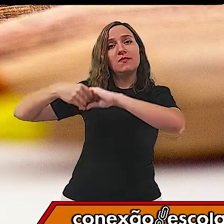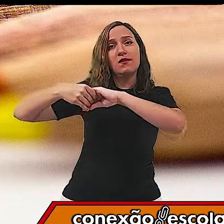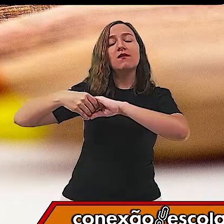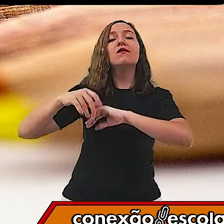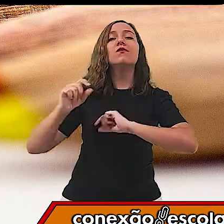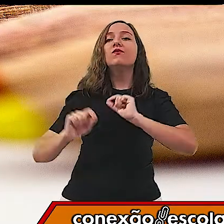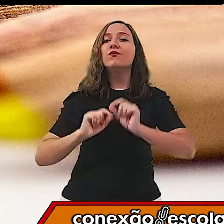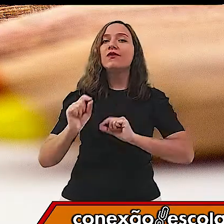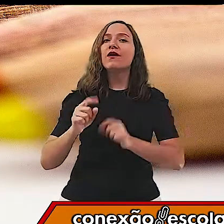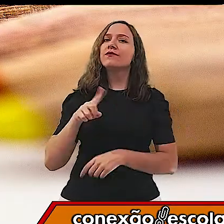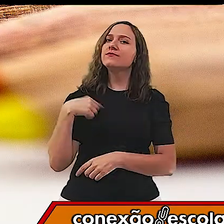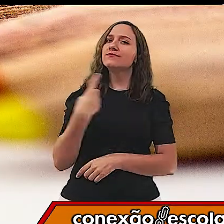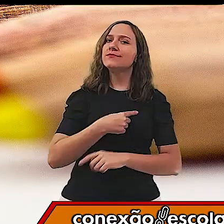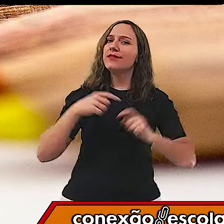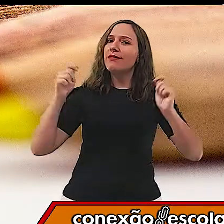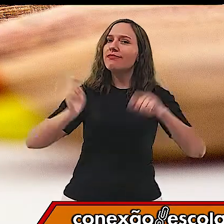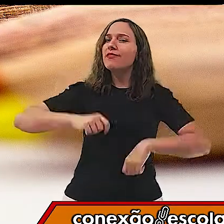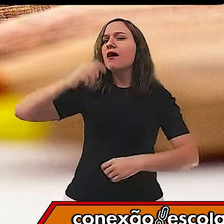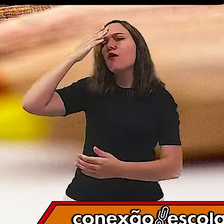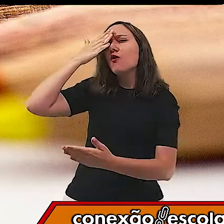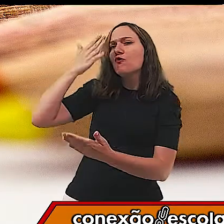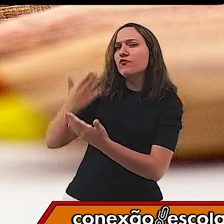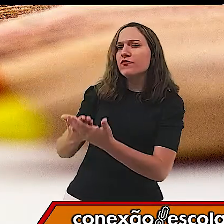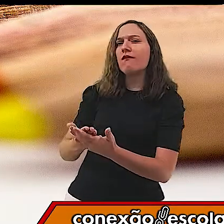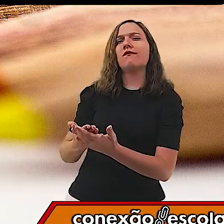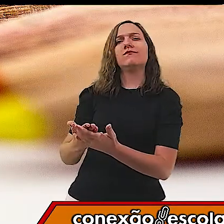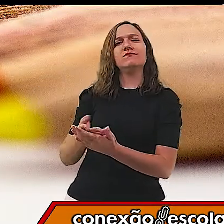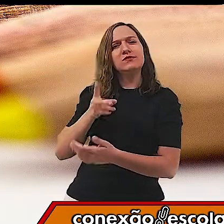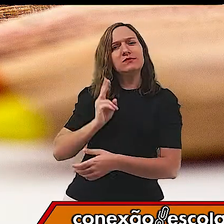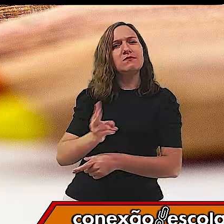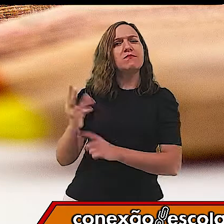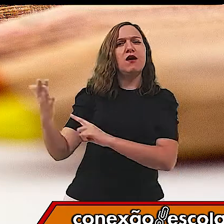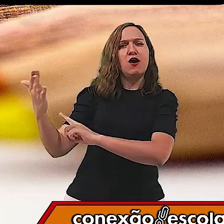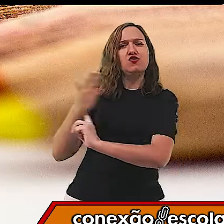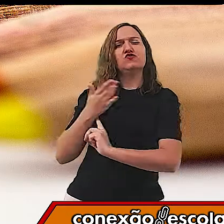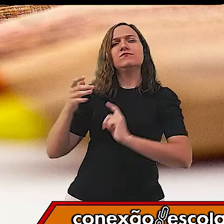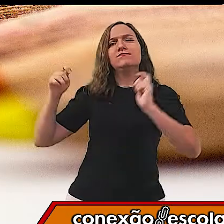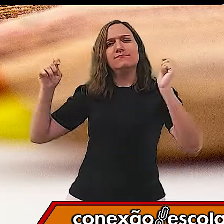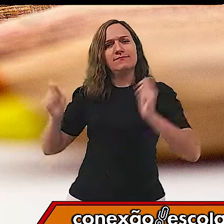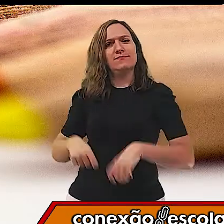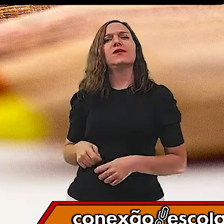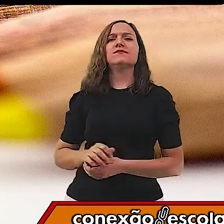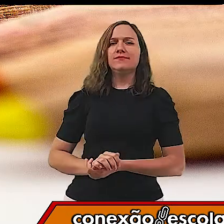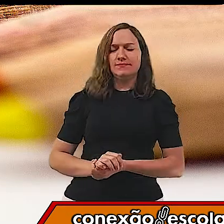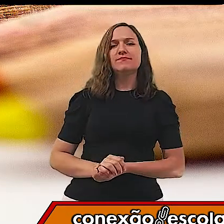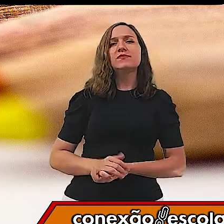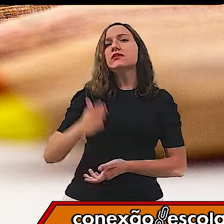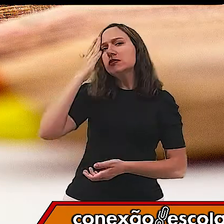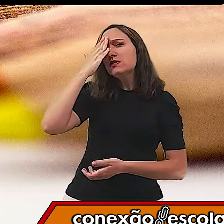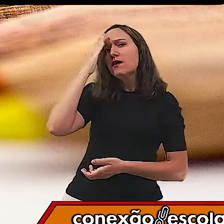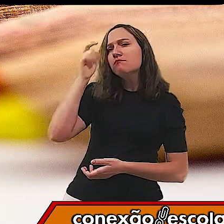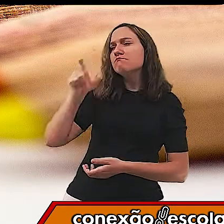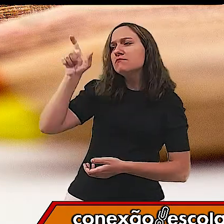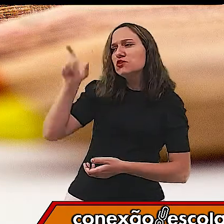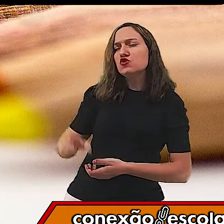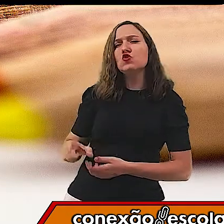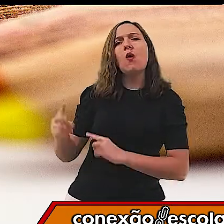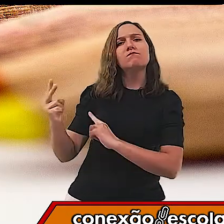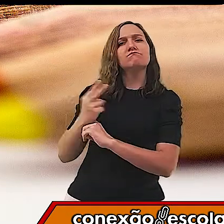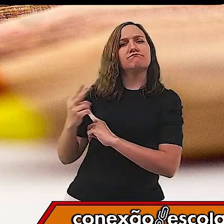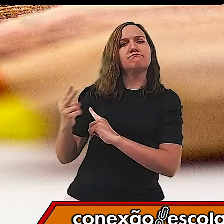aquele que a gente pode confiar, contar, que a gente sabe que naquele lugar e com aquela pessoa nós